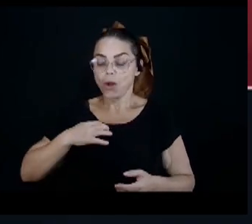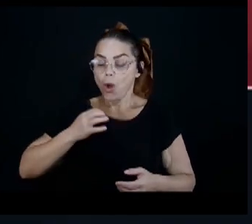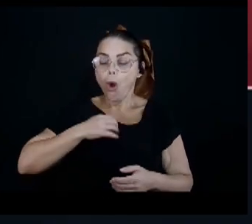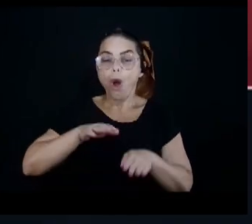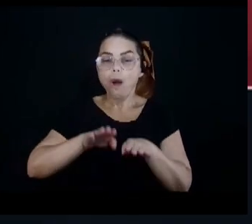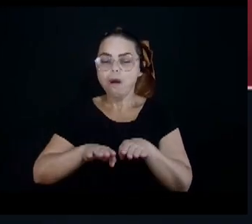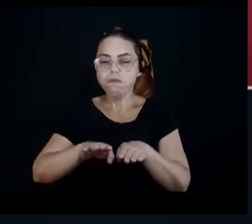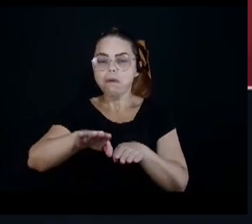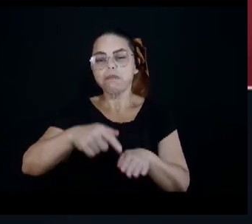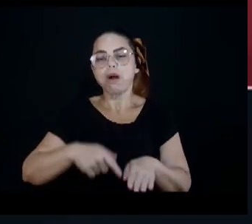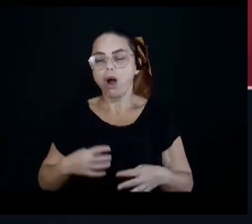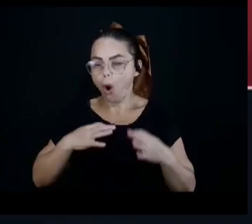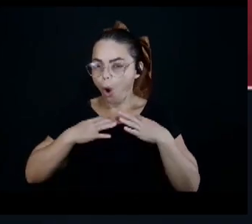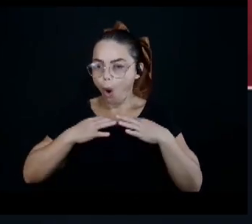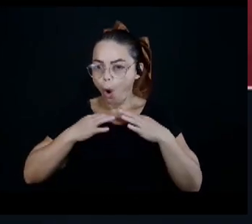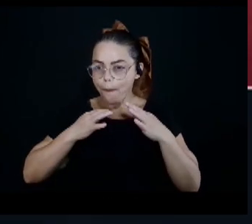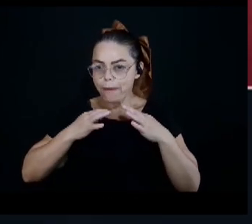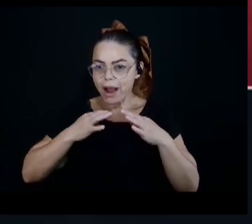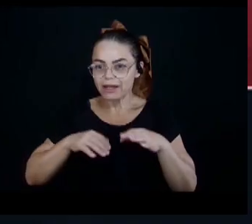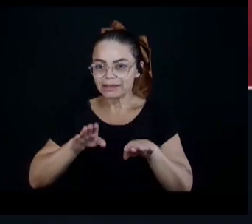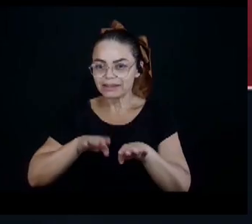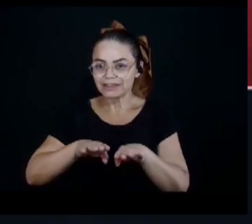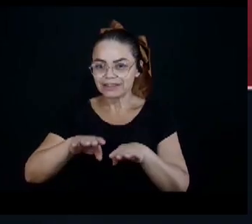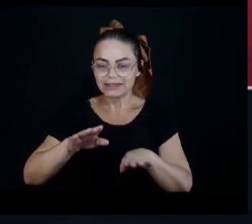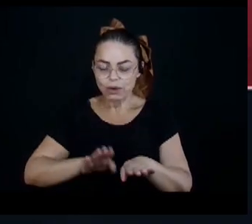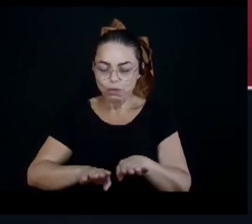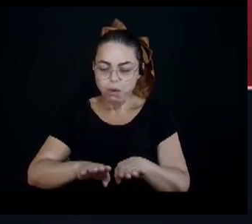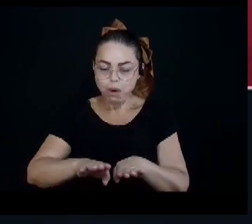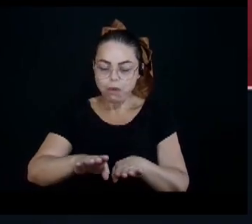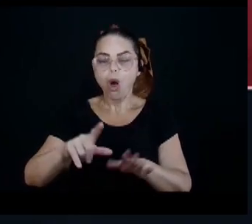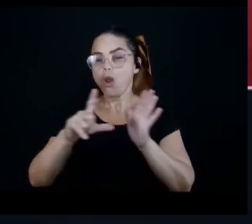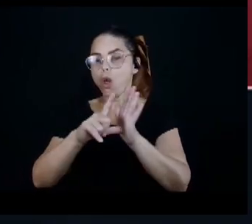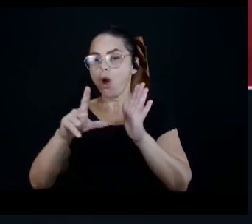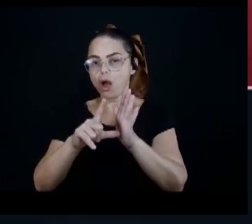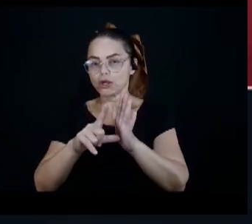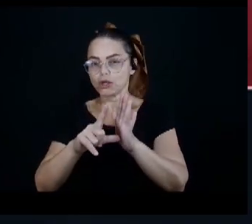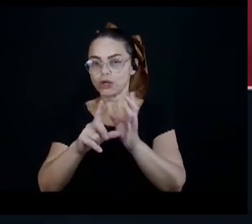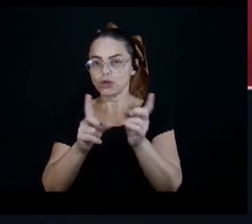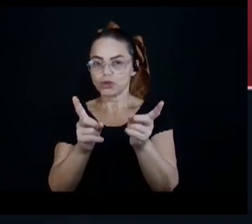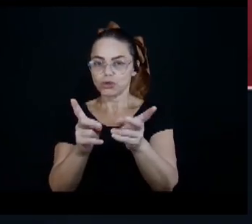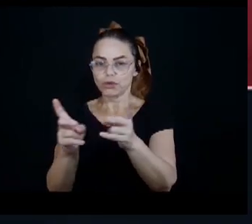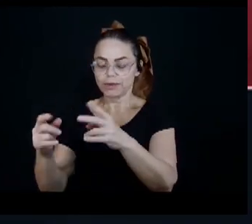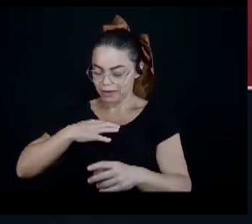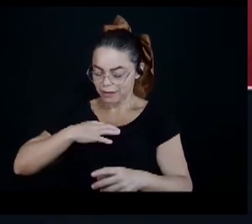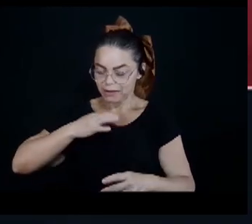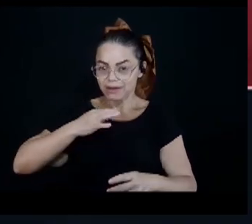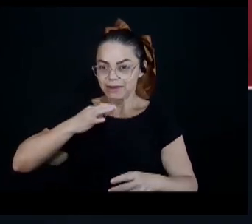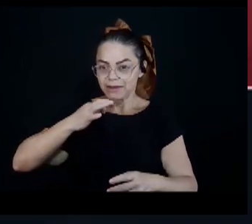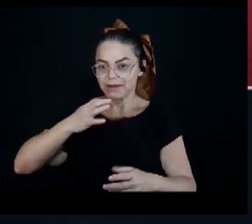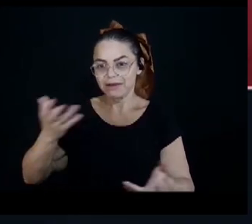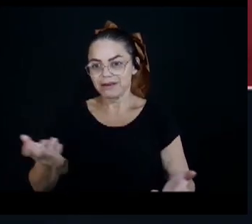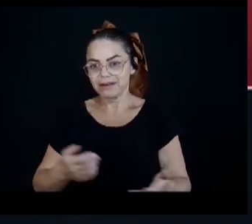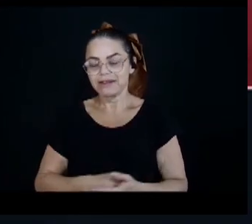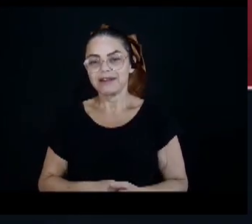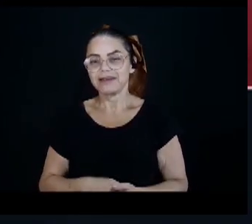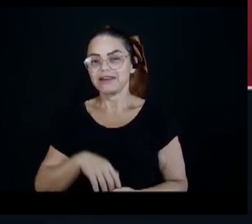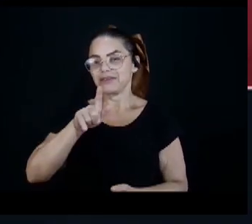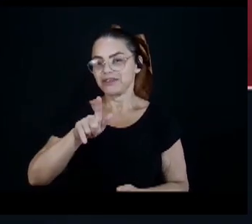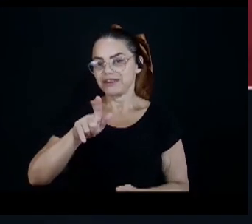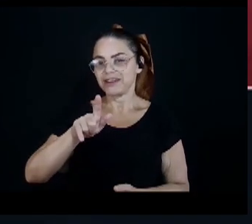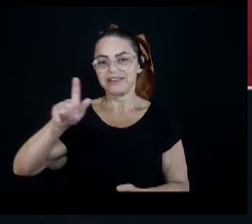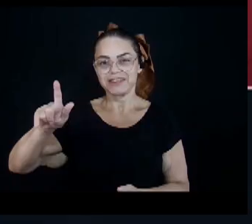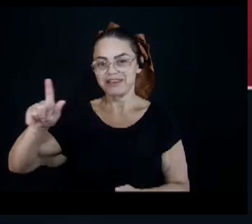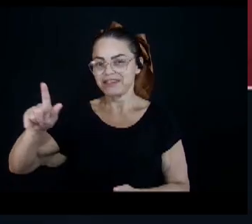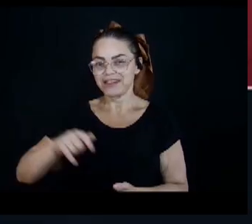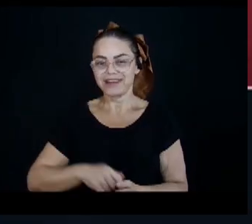Tem algumas lojas que já não estão mais trabalhando com o tamanho G, GG, plus size. O